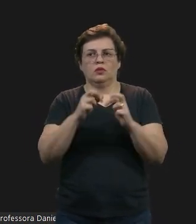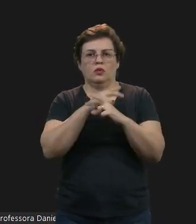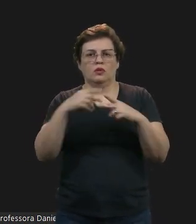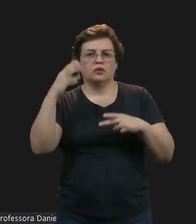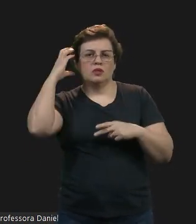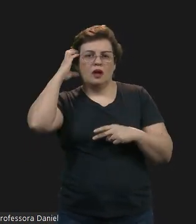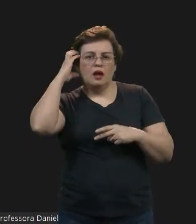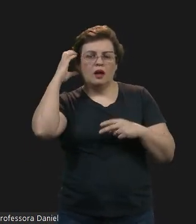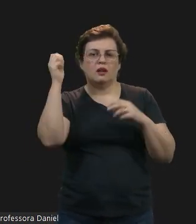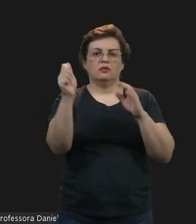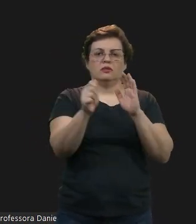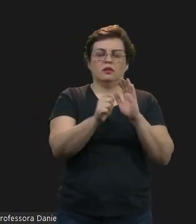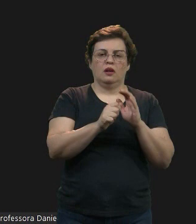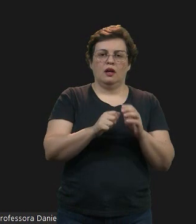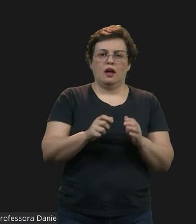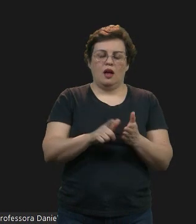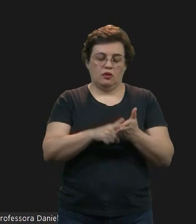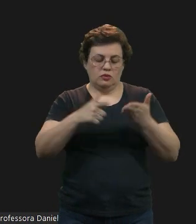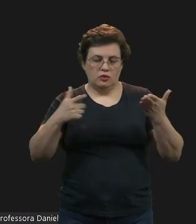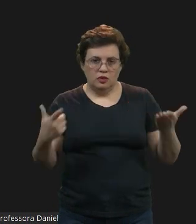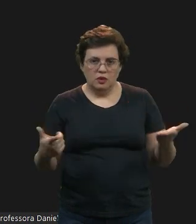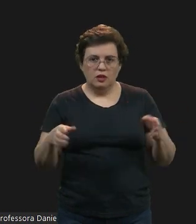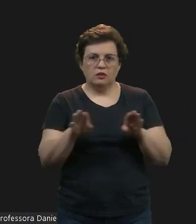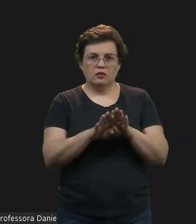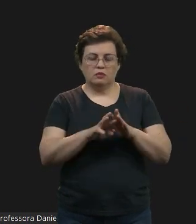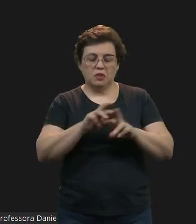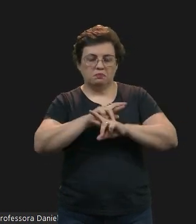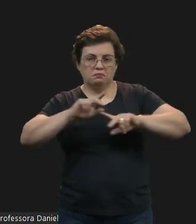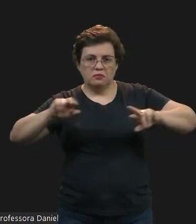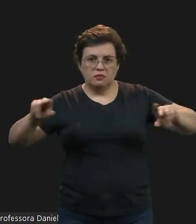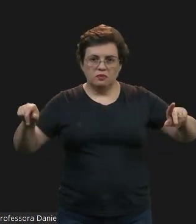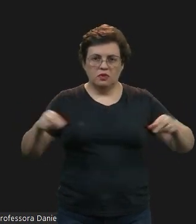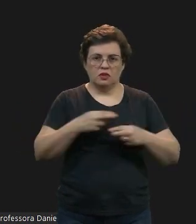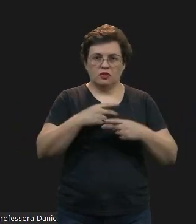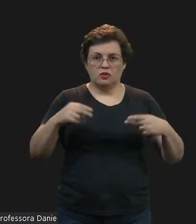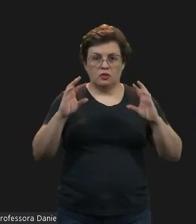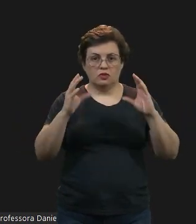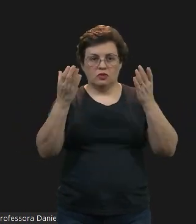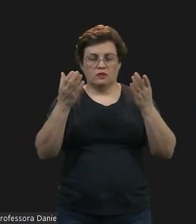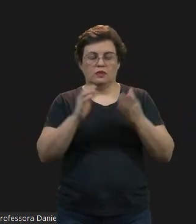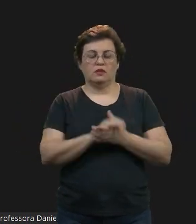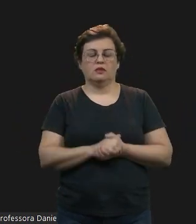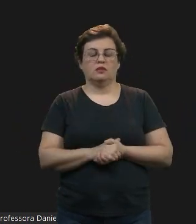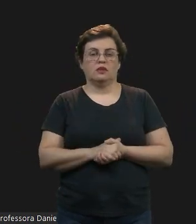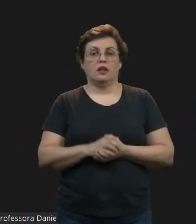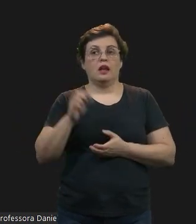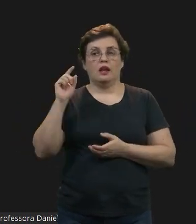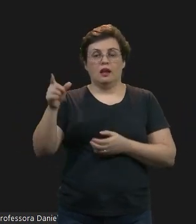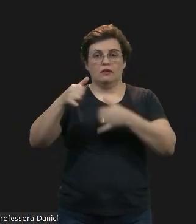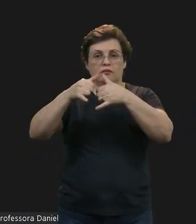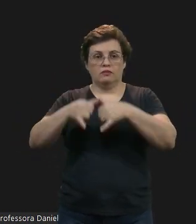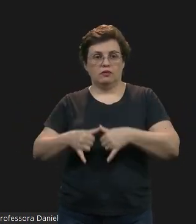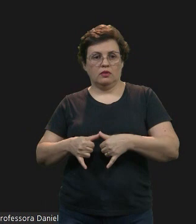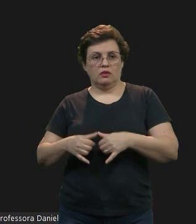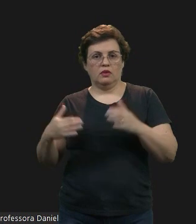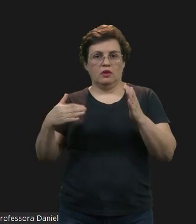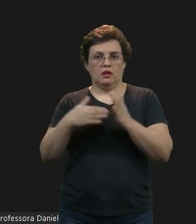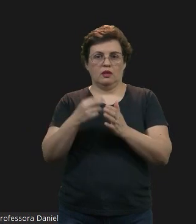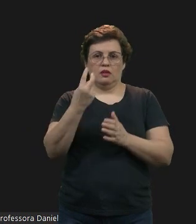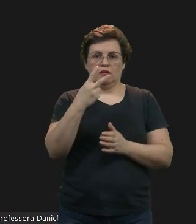artigos de jornais, eventos festivos, entre outras habilidades de Célio. E por lá permaneceu